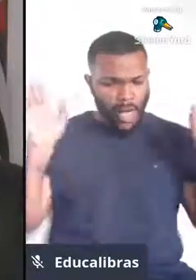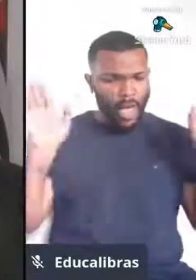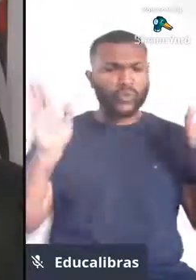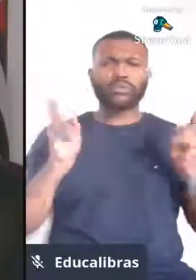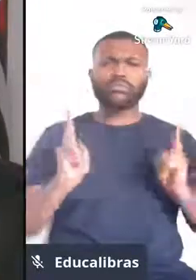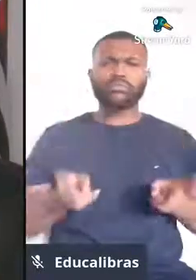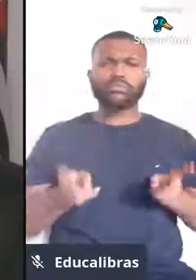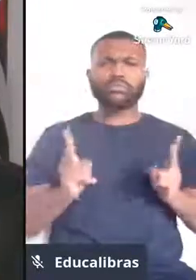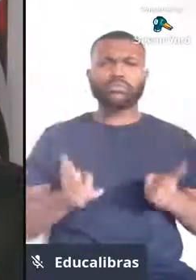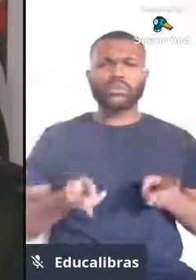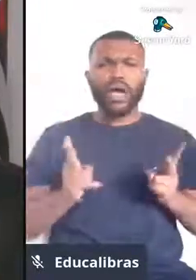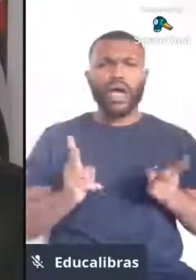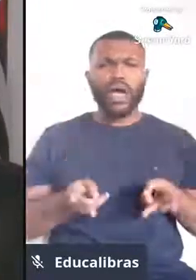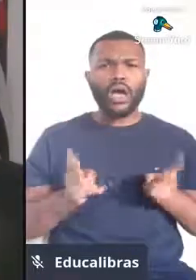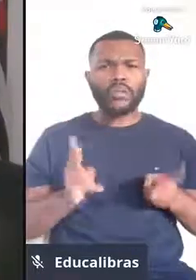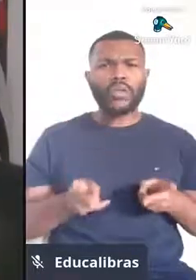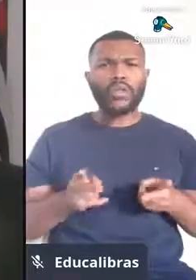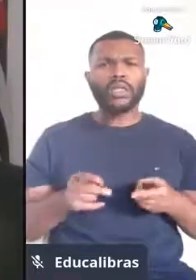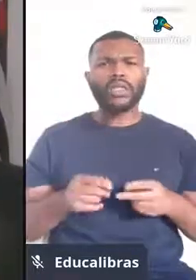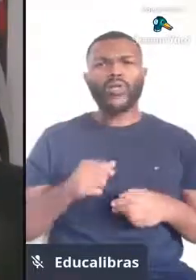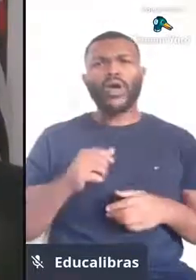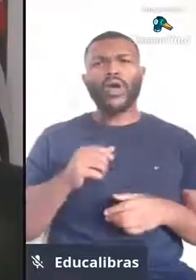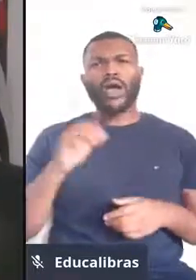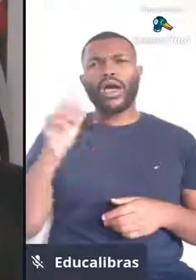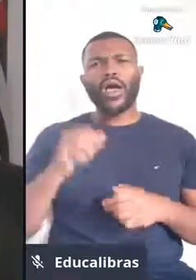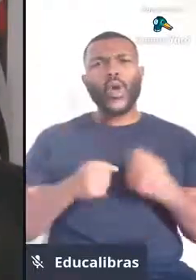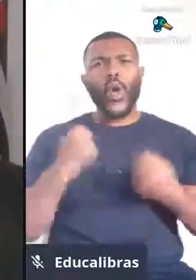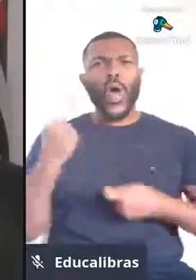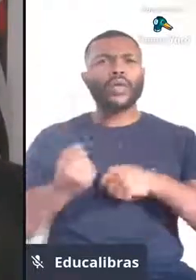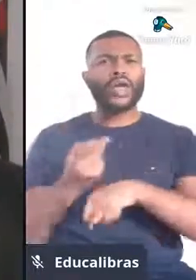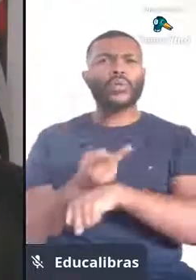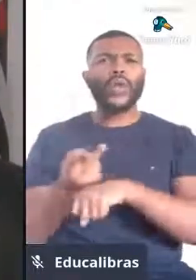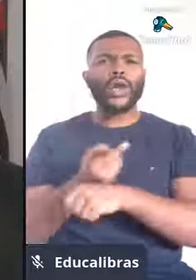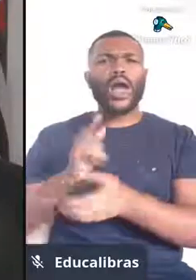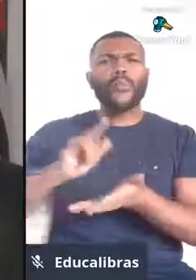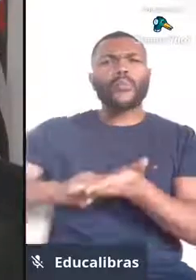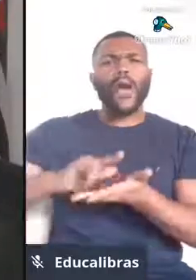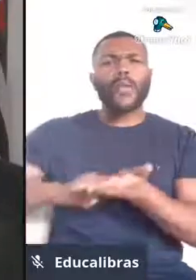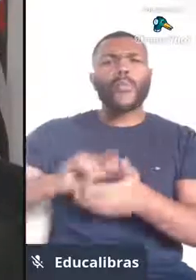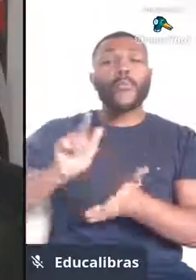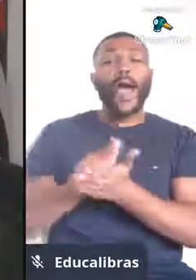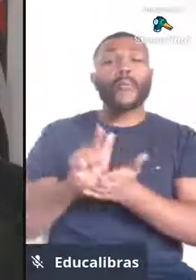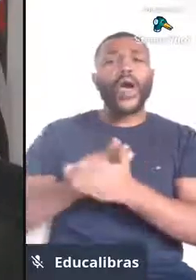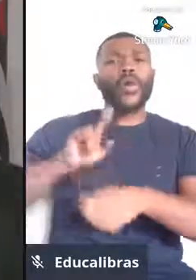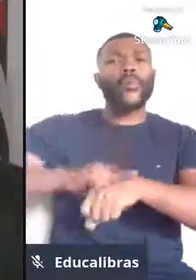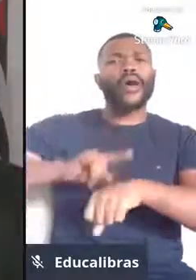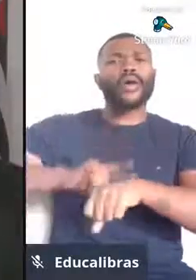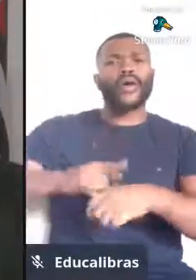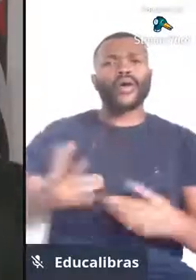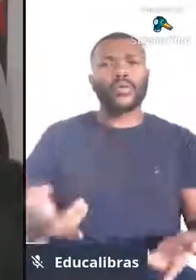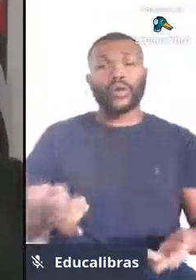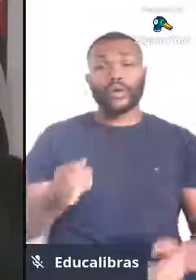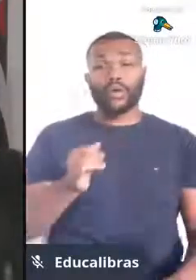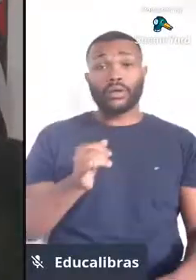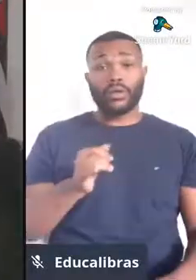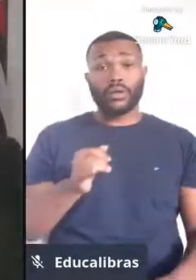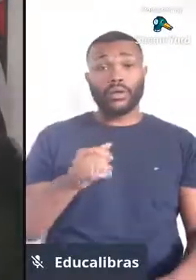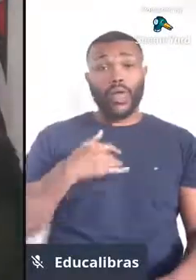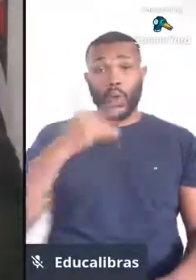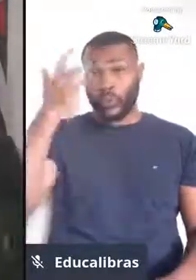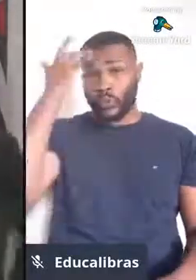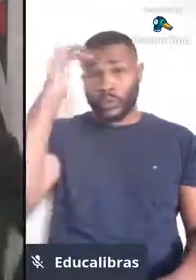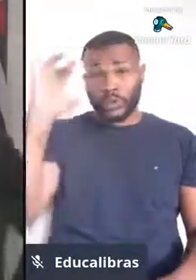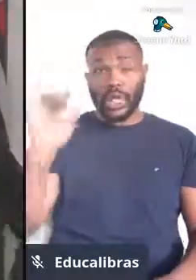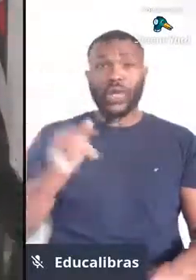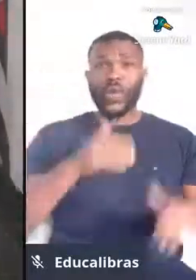e teve uma corrida por papel higiênico, quer dizer, é a cultura da pessoa, quer dizer, de repente eu estoco o quê? Não sei, porque eles foram estocar justamente